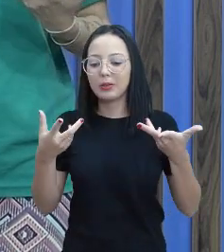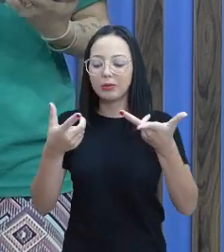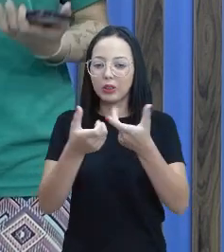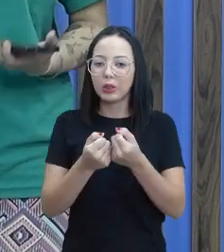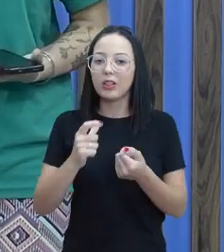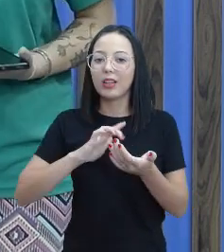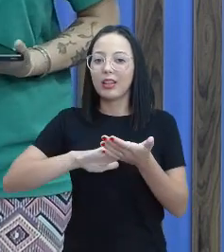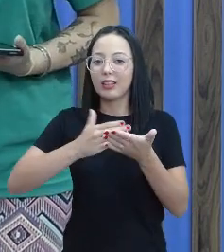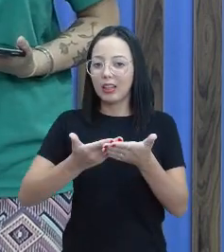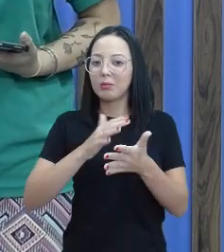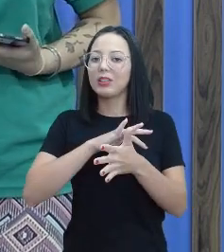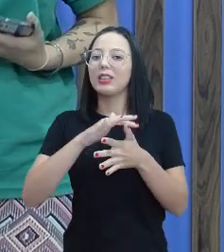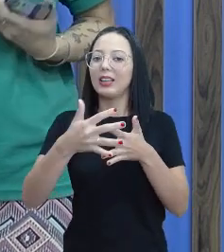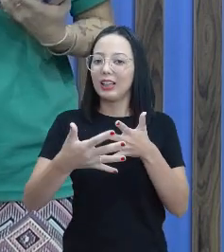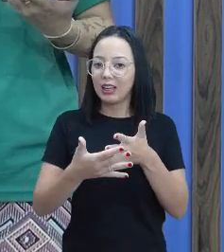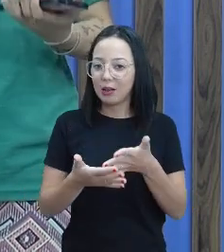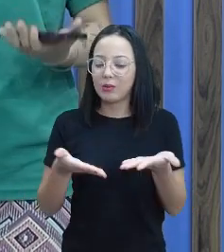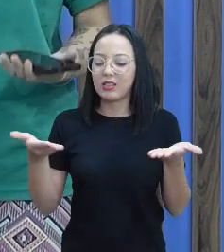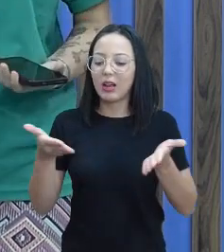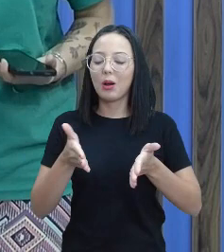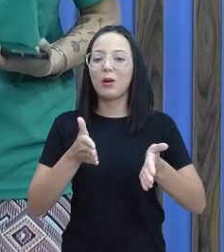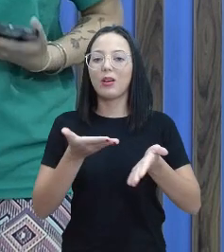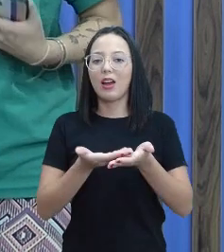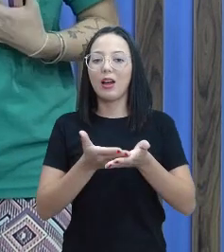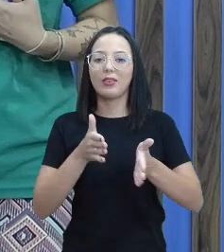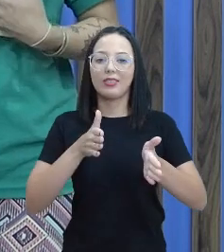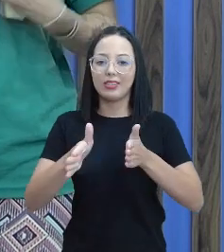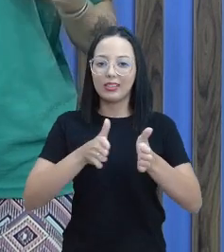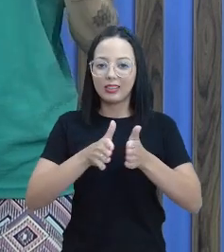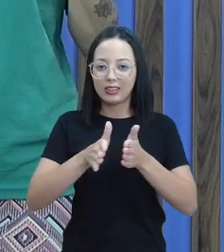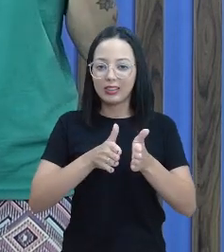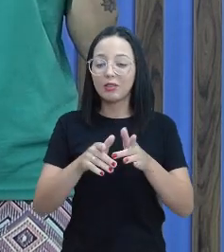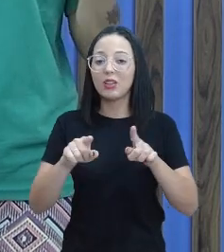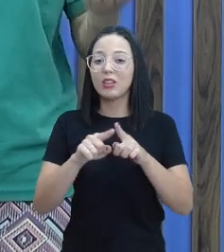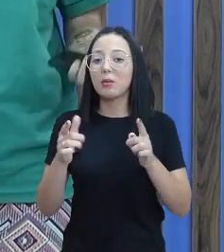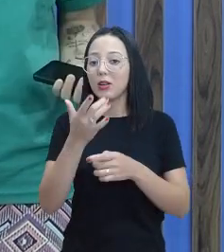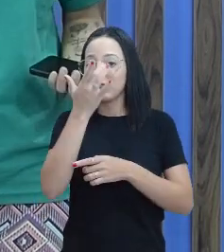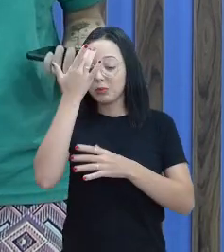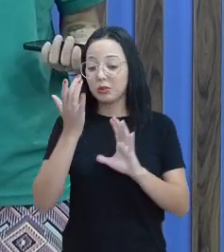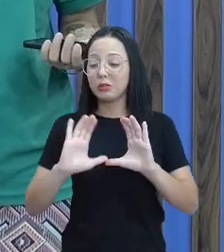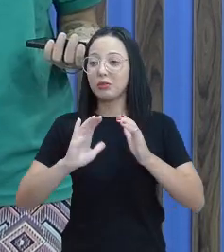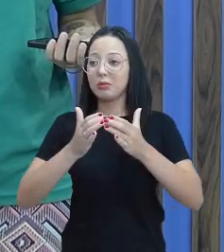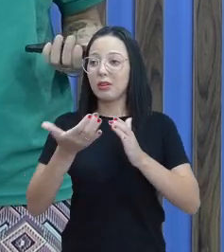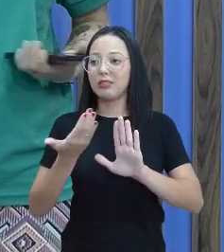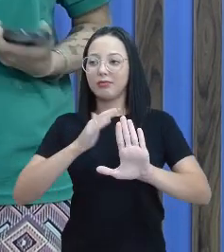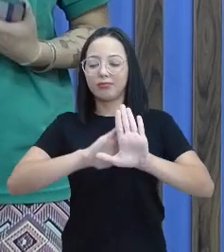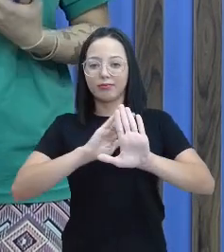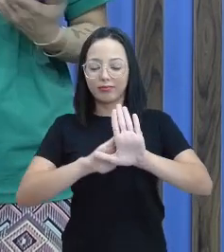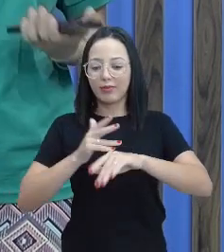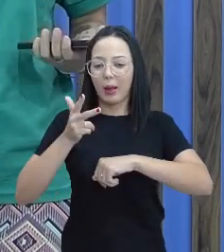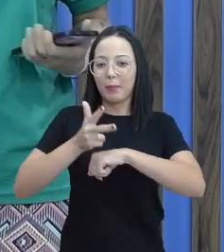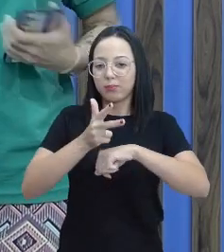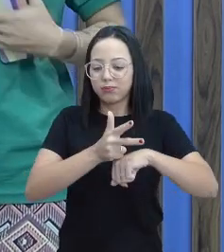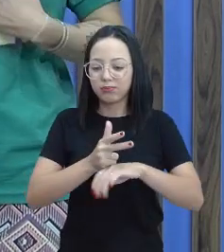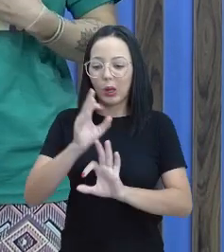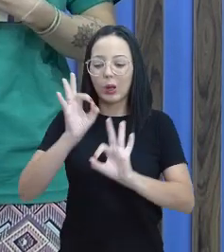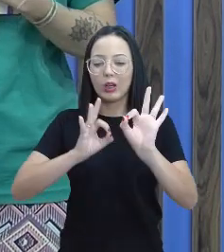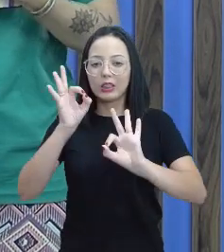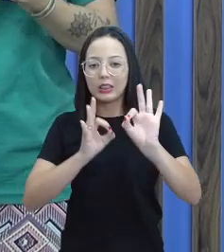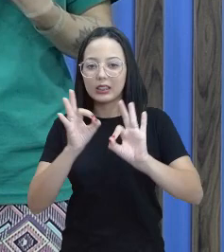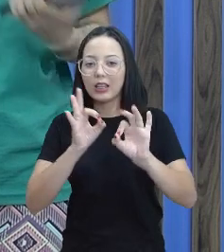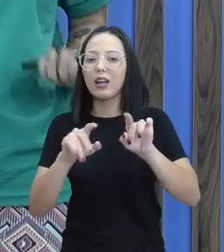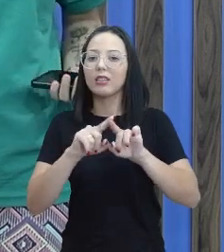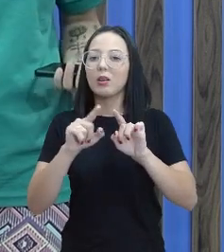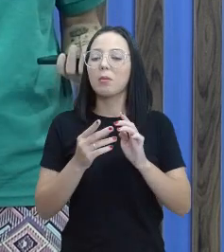Temos aqui a intérprete de Libras para deixar essa aula mais acessível, uma galera gigante aqui da produção também para deixar esse